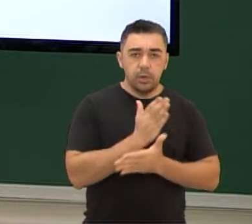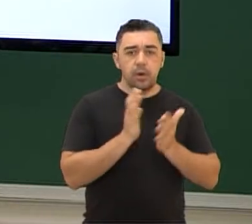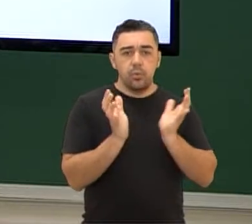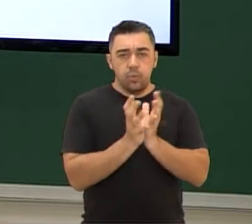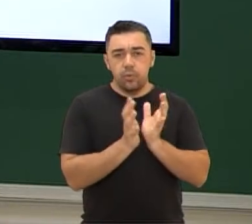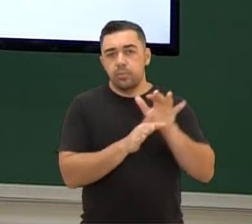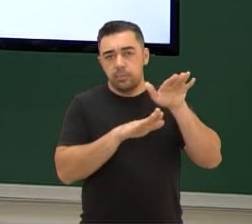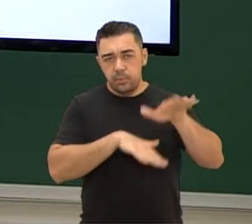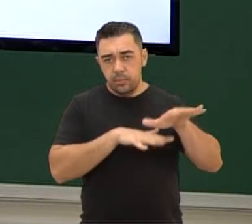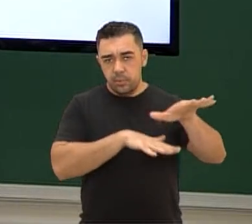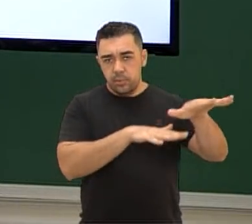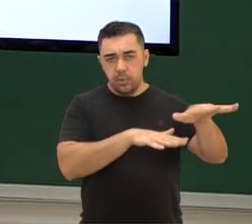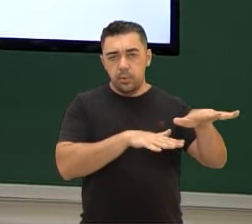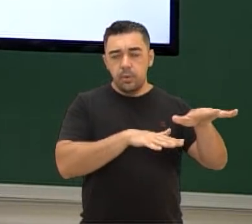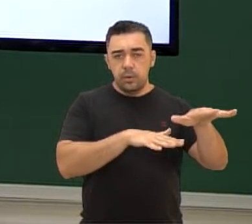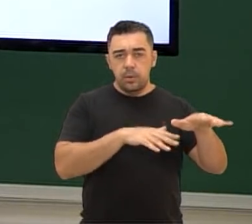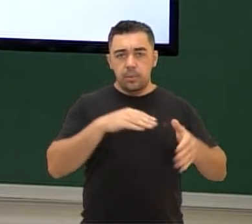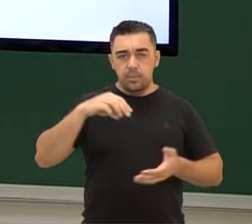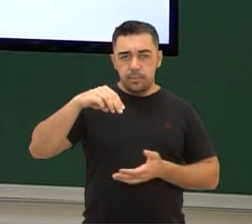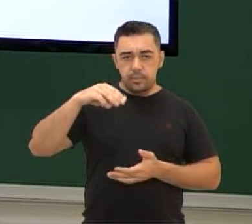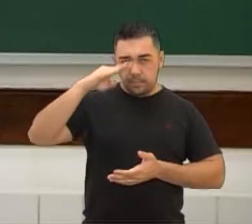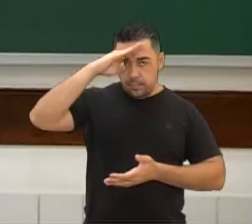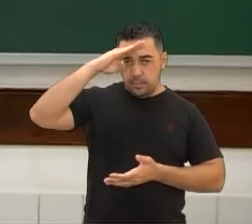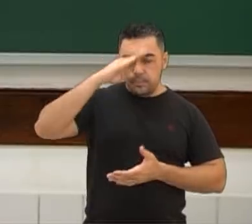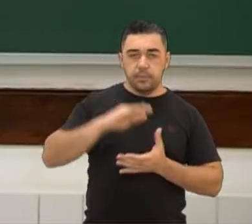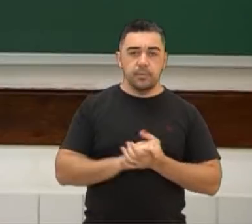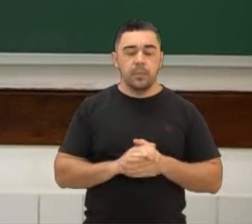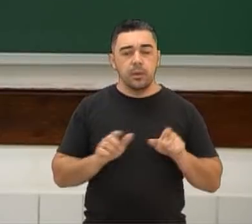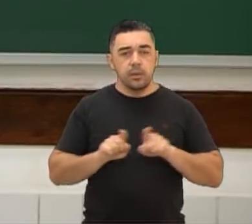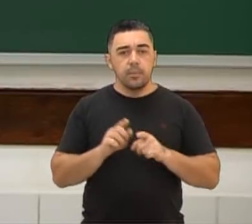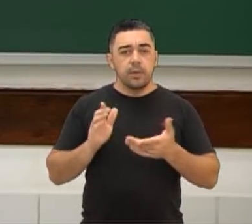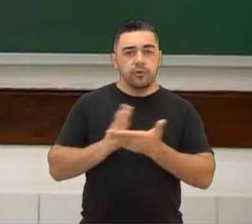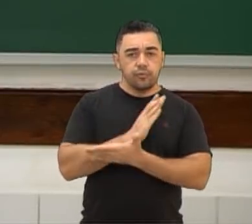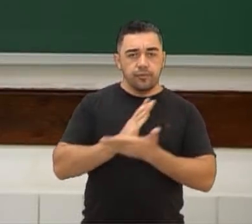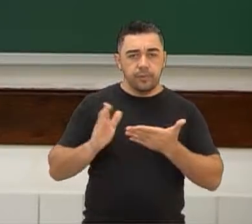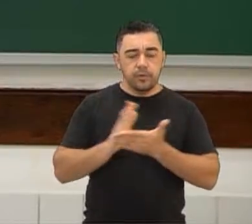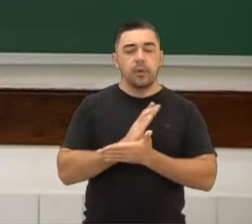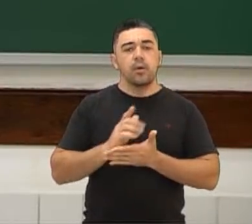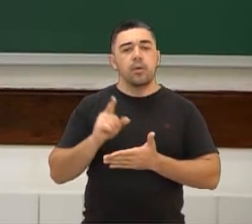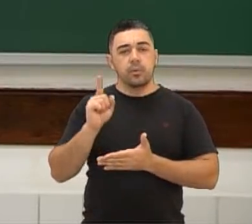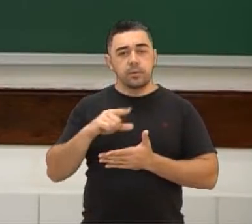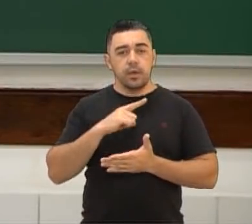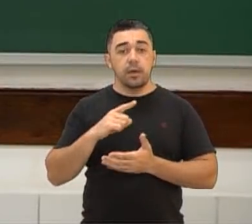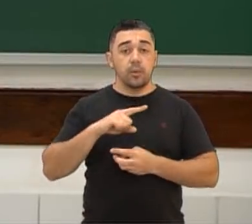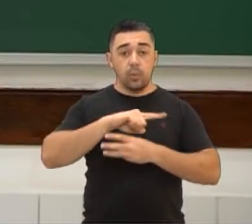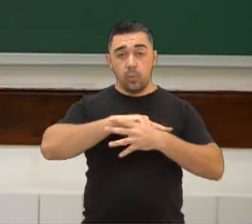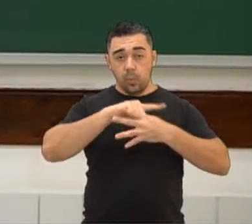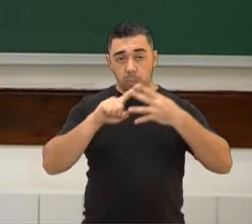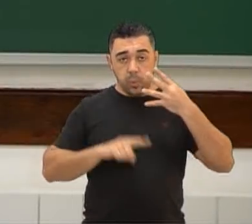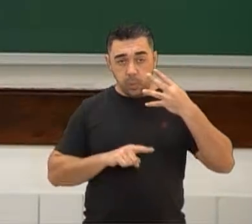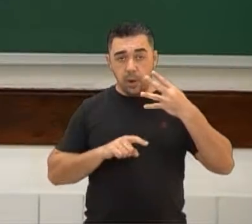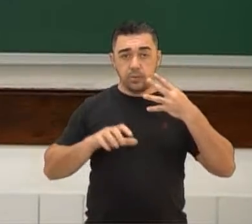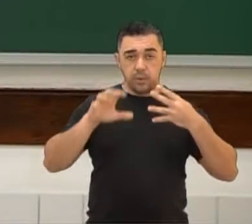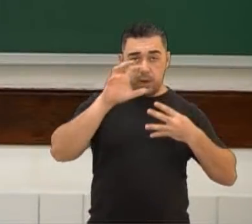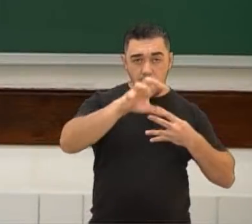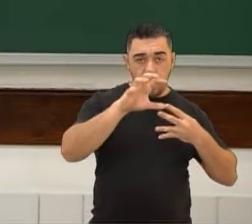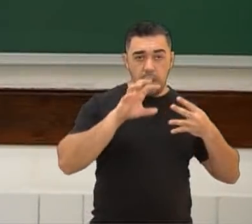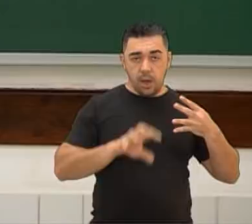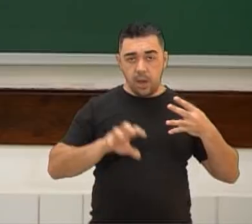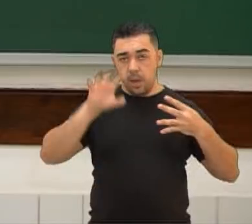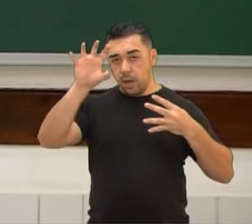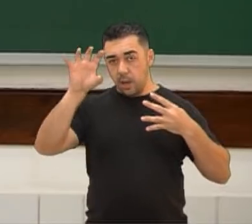desmilitarização da Alemanha e a divisão do território alemão e da capital Berlim em 4 áreas de